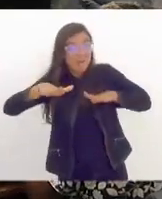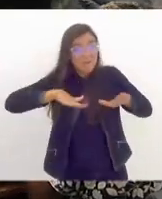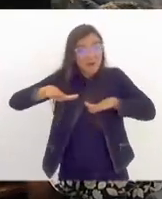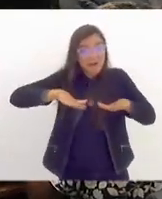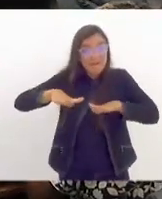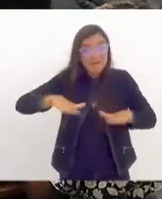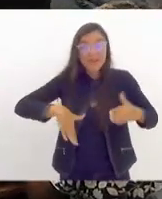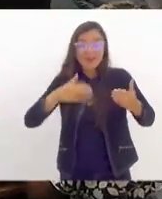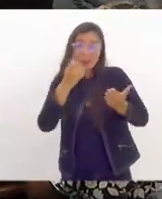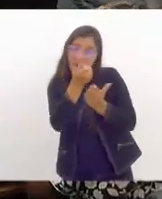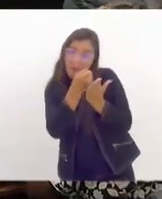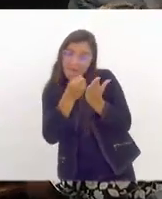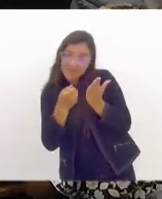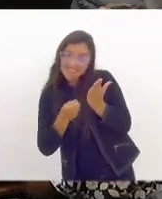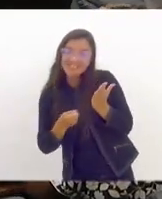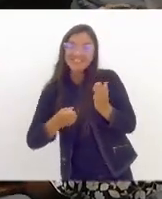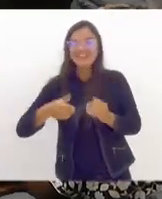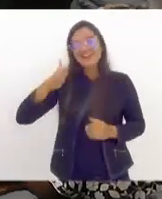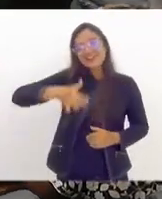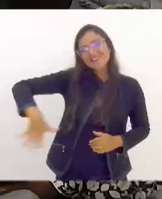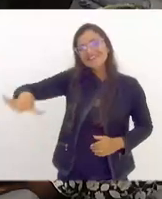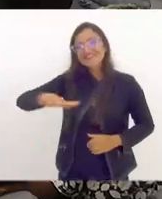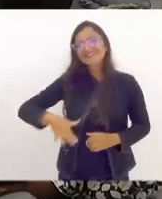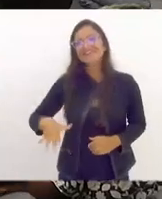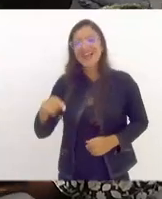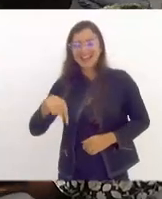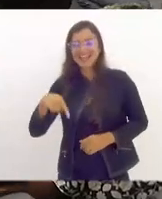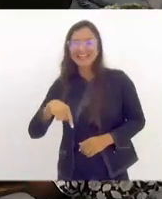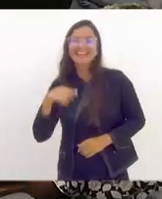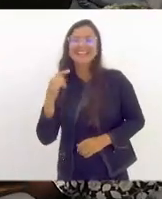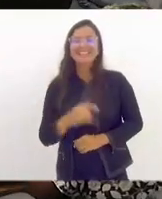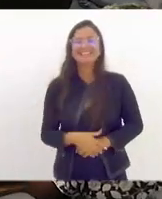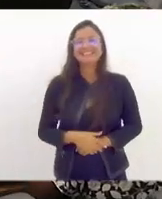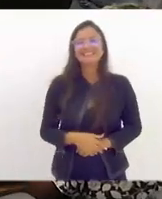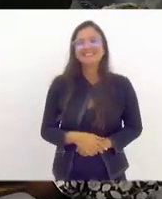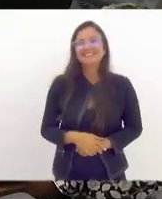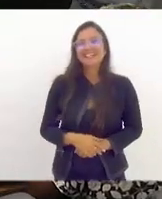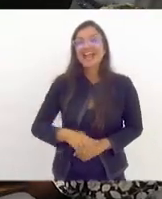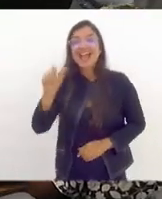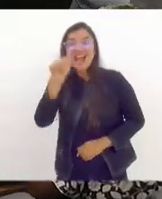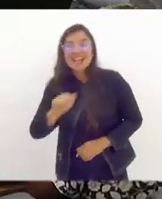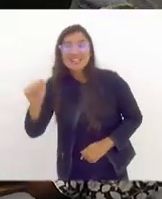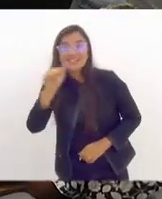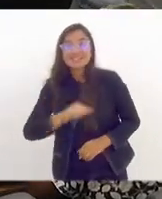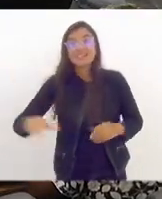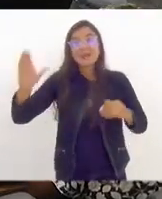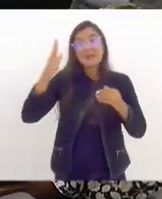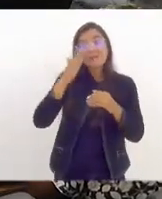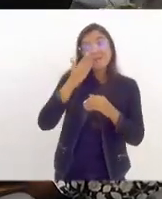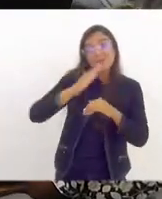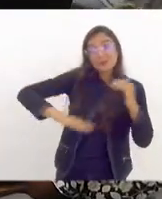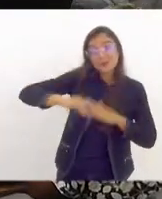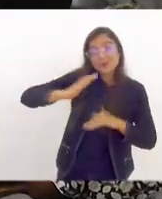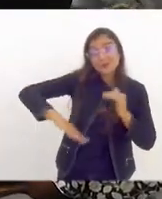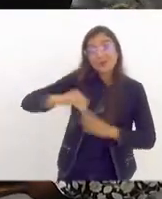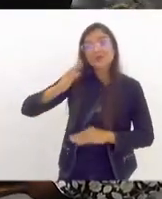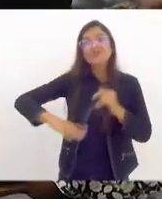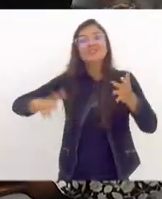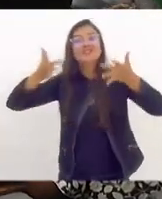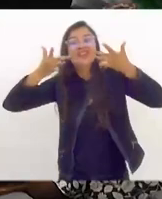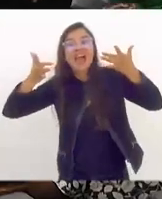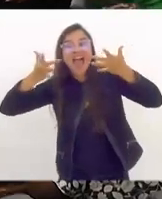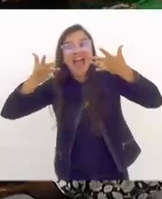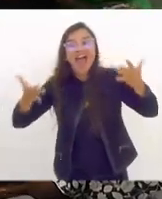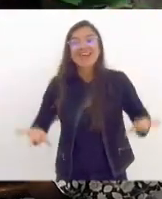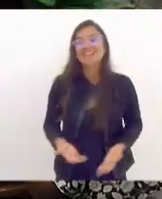compositores da Baixada Fluminense de produtores do Teatro do Rio de Janeiro é PTR vem para cá tá aqui tá